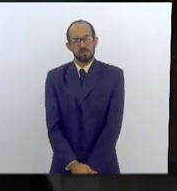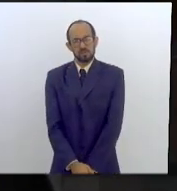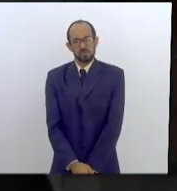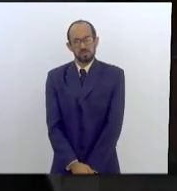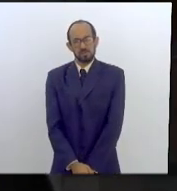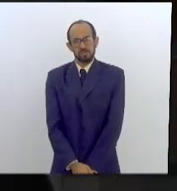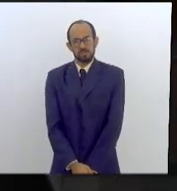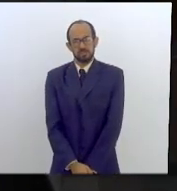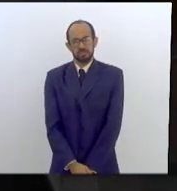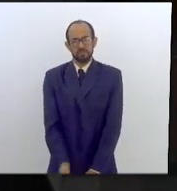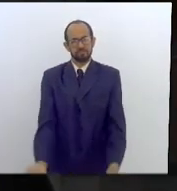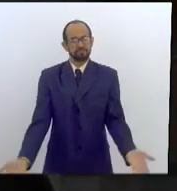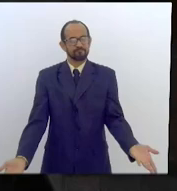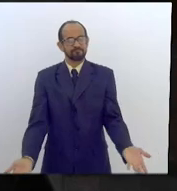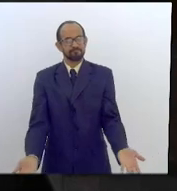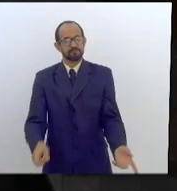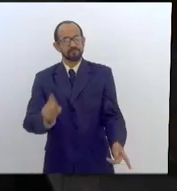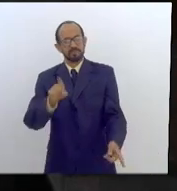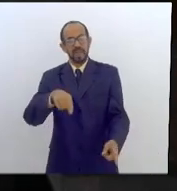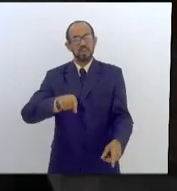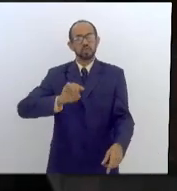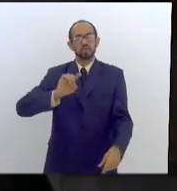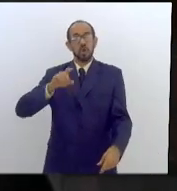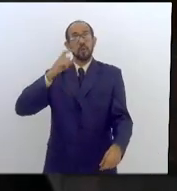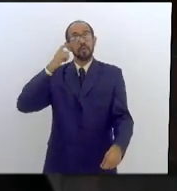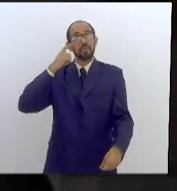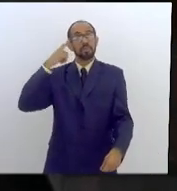com meras suposições